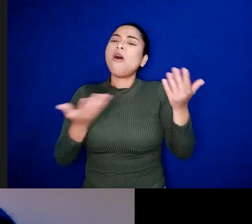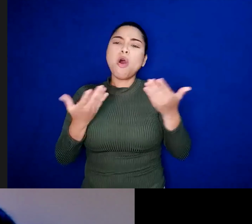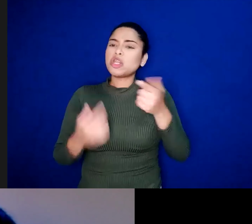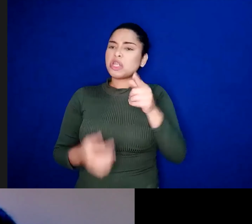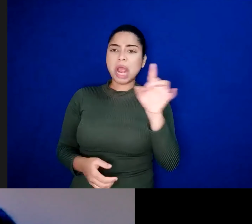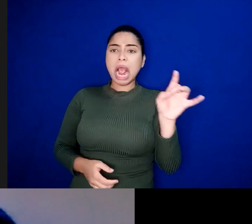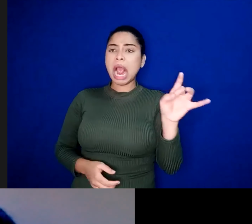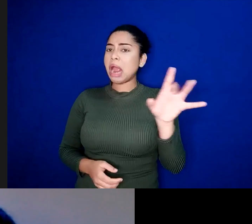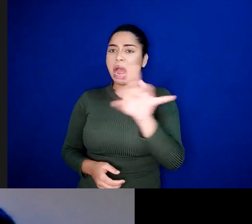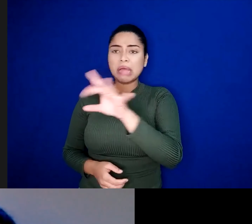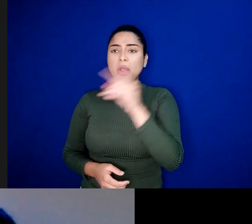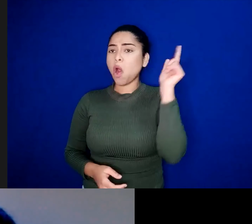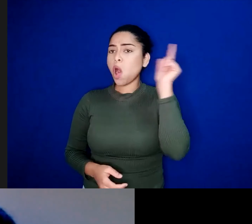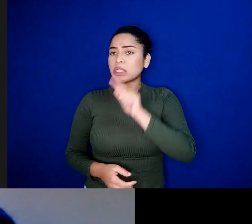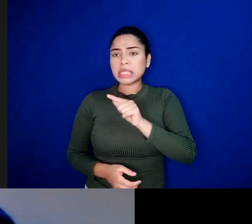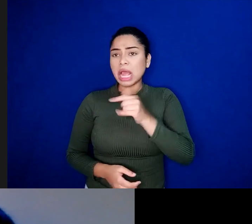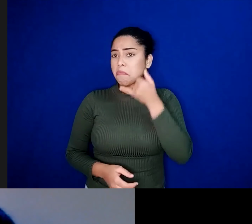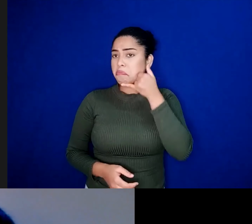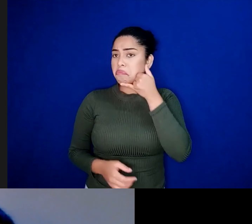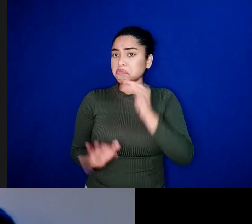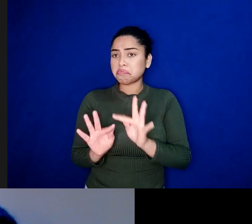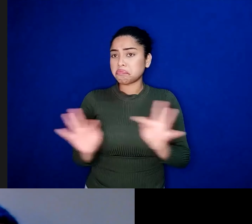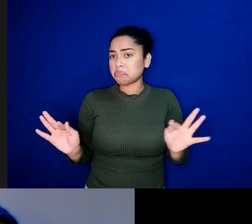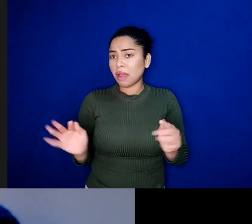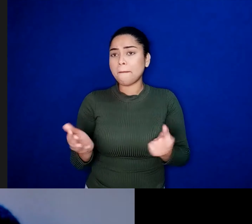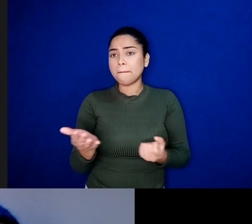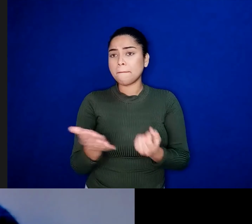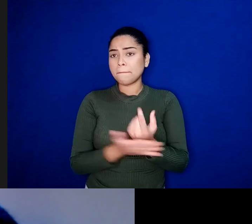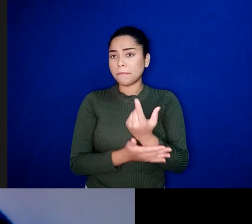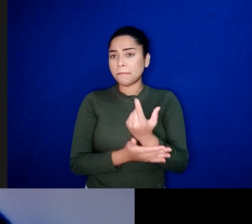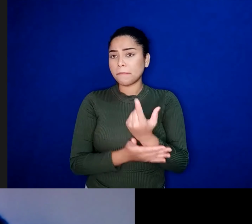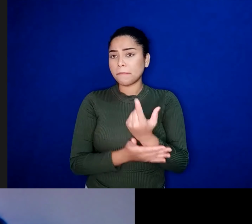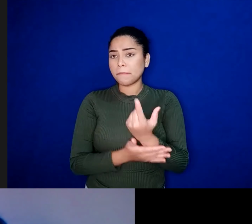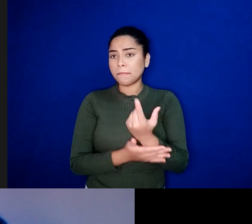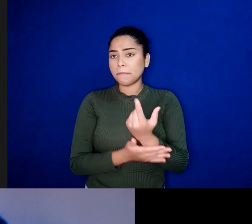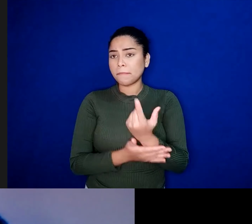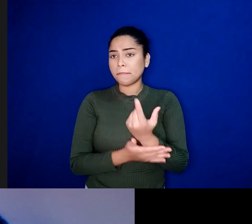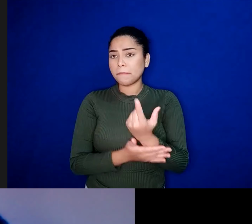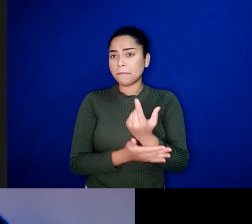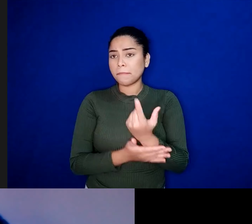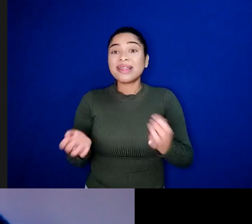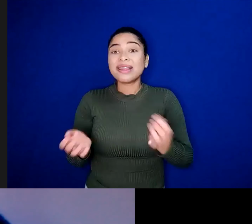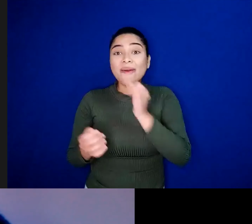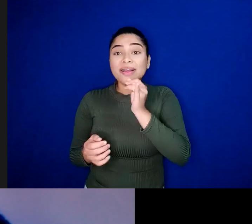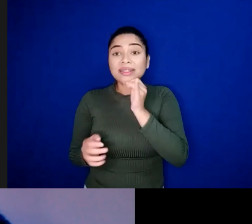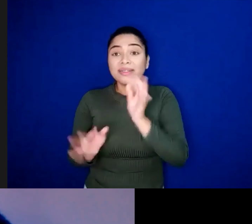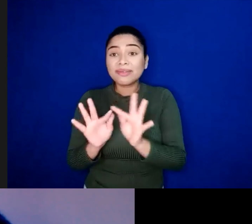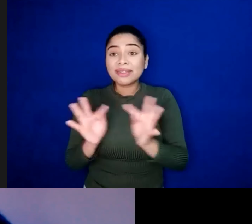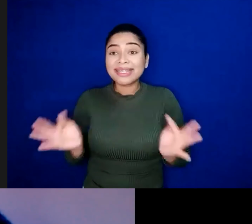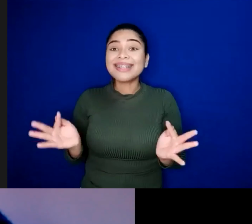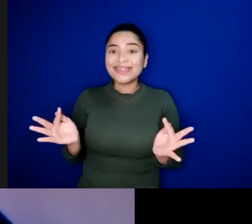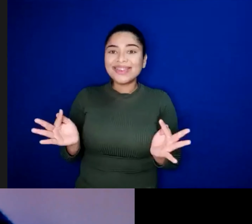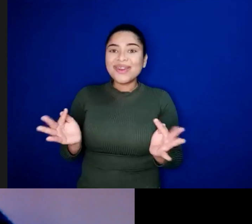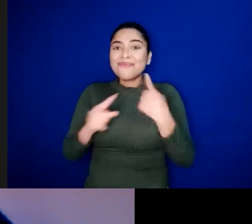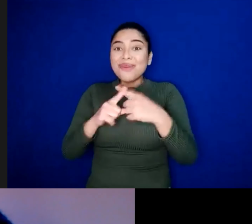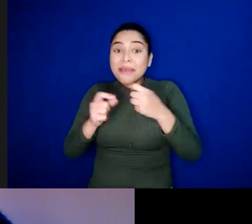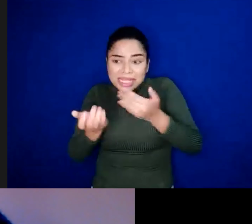Então as tecnologias lá é o cabo trazendo esse de exemplo porque Mostra aí ela vai ter que começar de algum lugar é